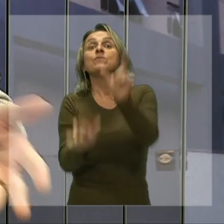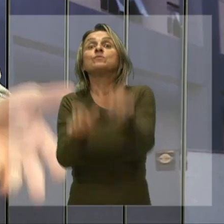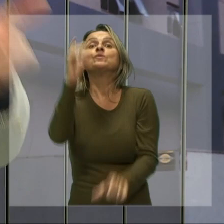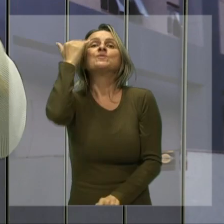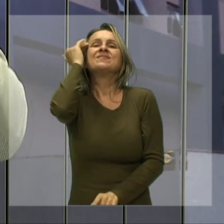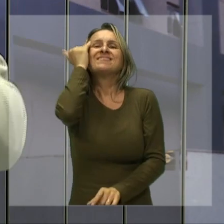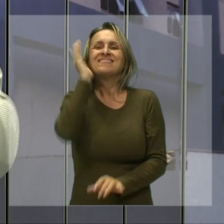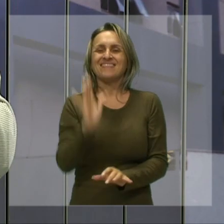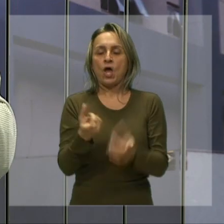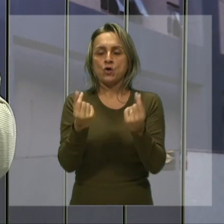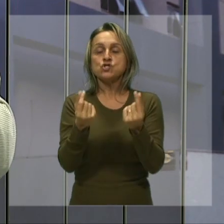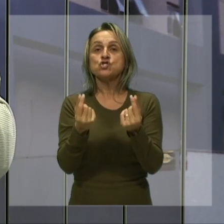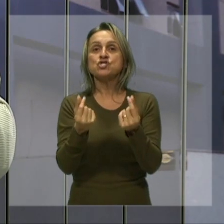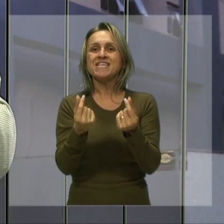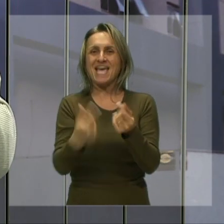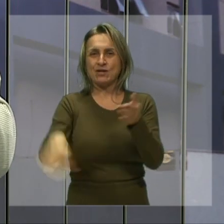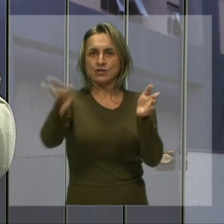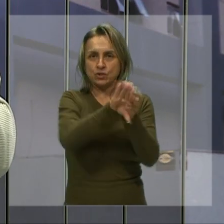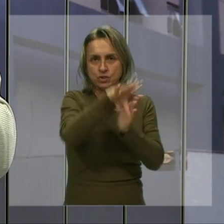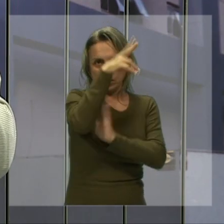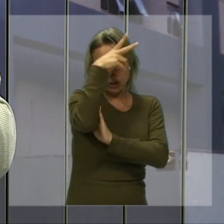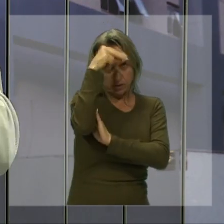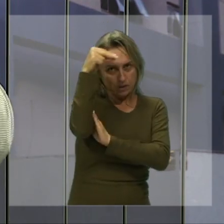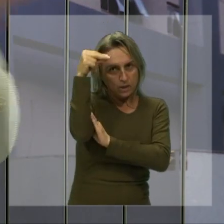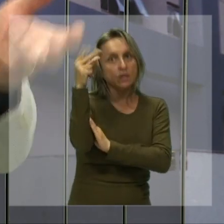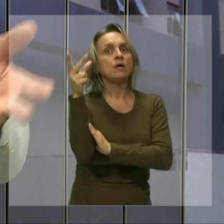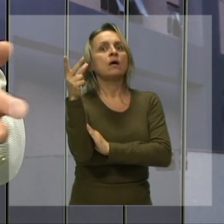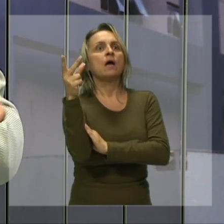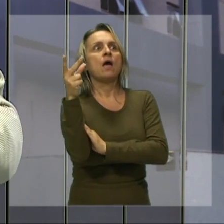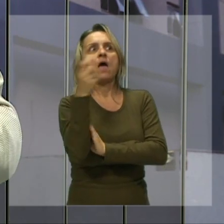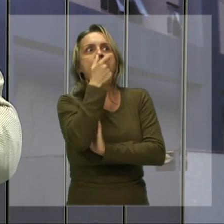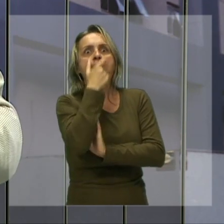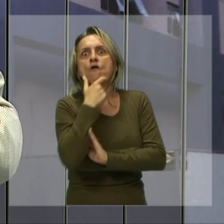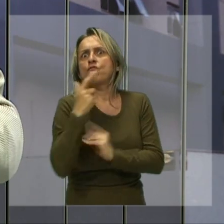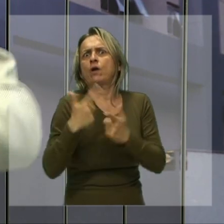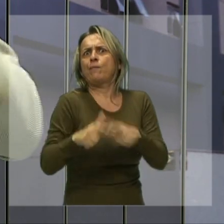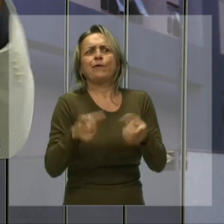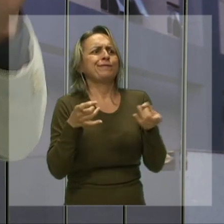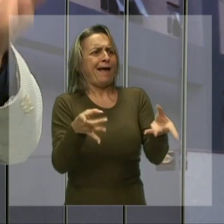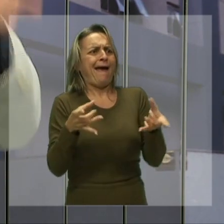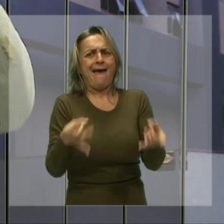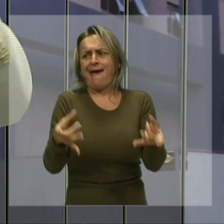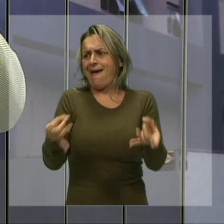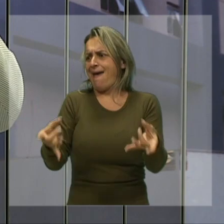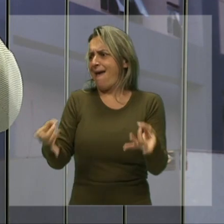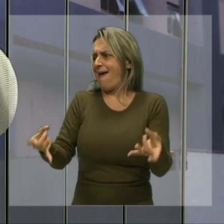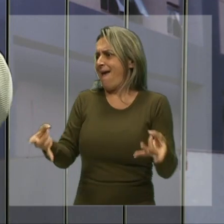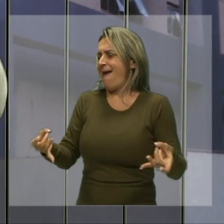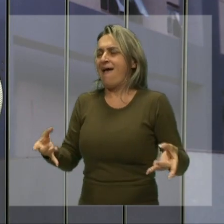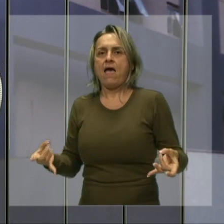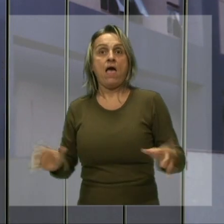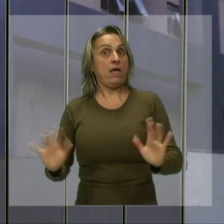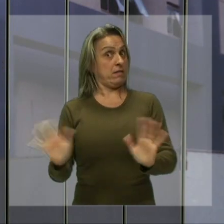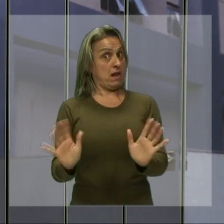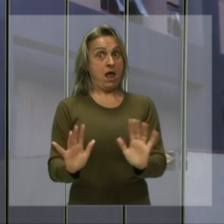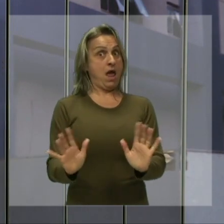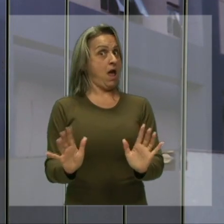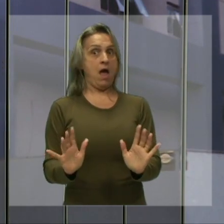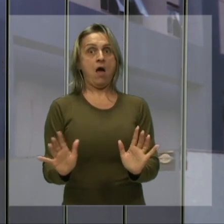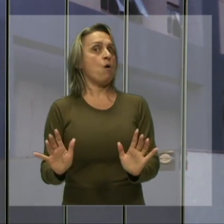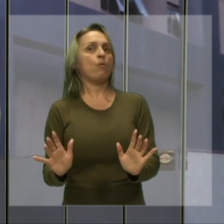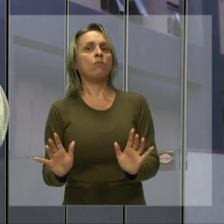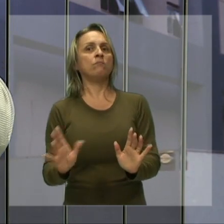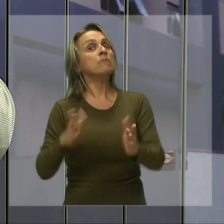entenderem, o dinheiro que entra na prefeitura, o prefeito não pode gastar como ele bem entende, no que ele quiser. Ele está meio que carimbado